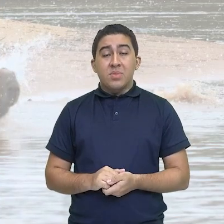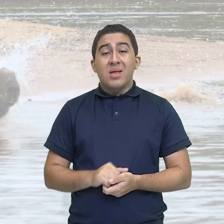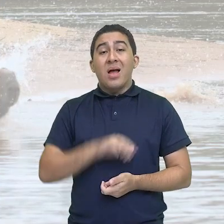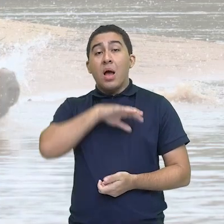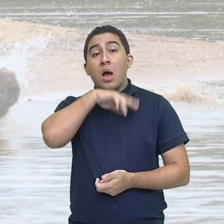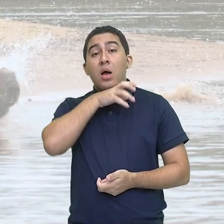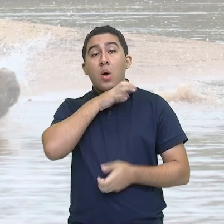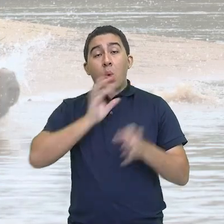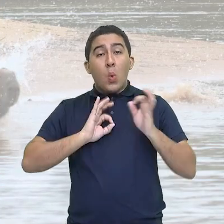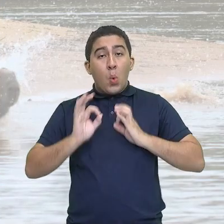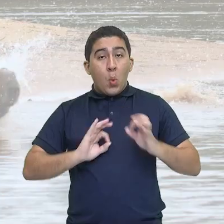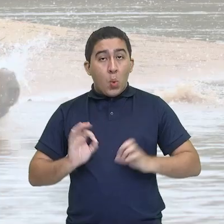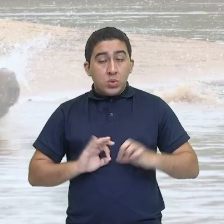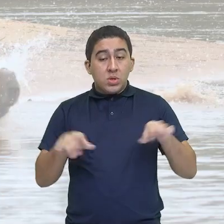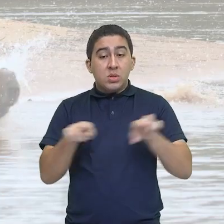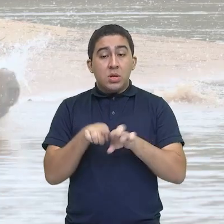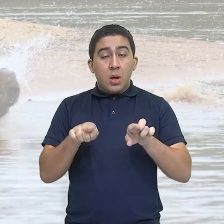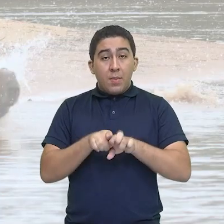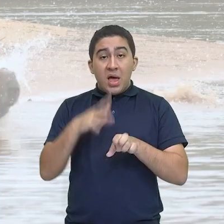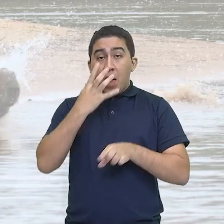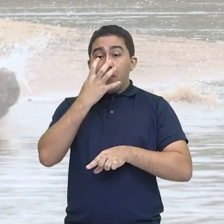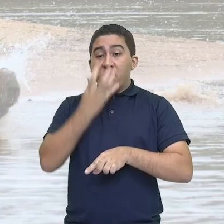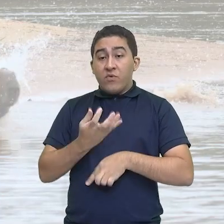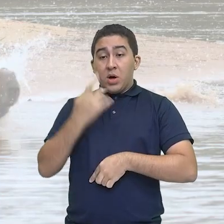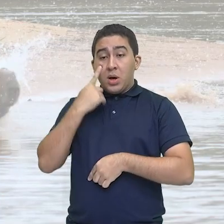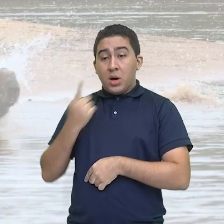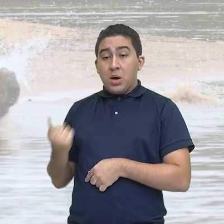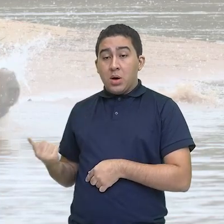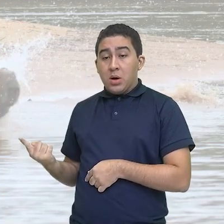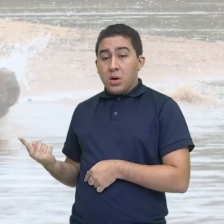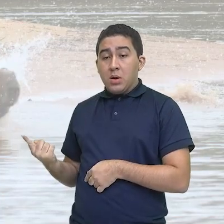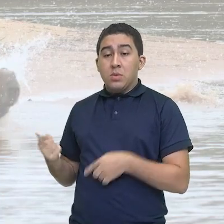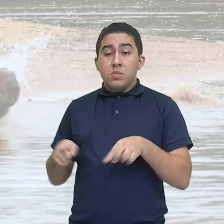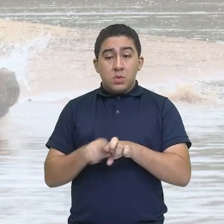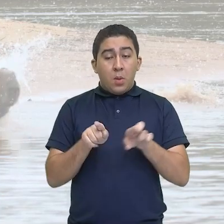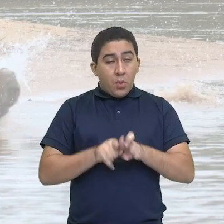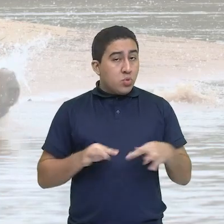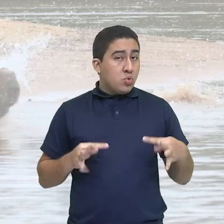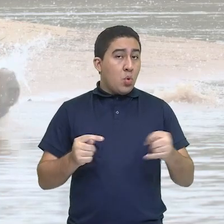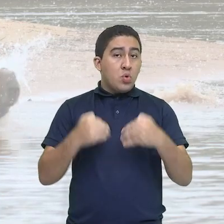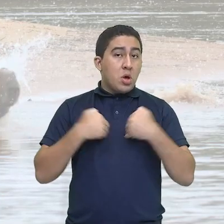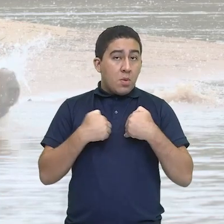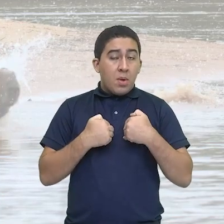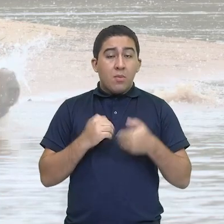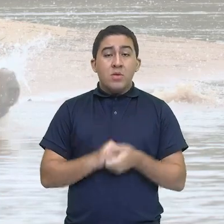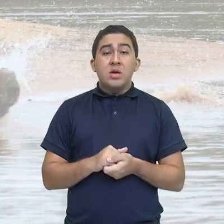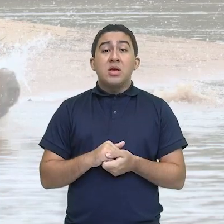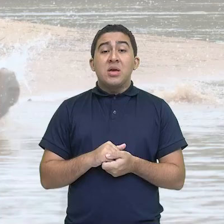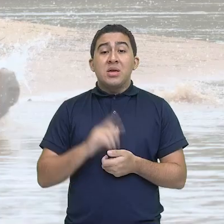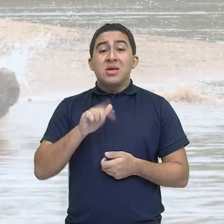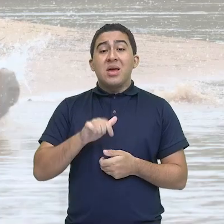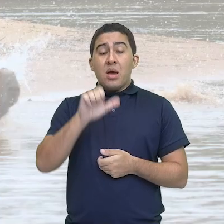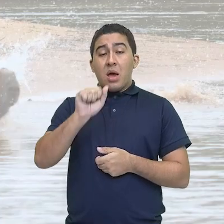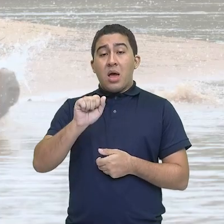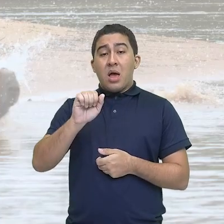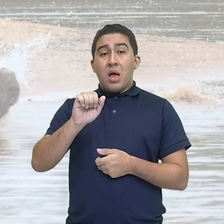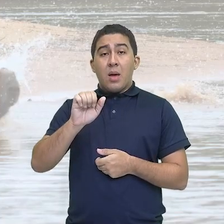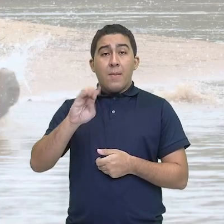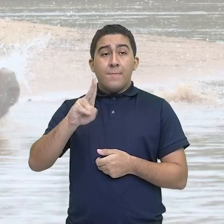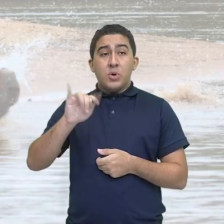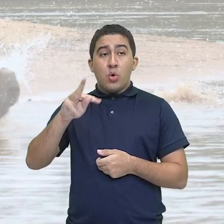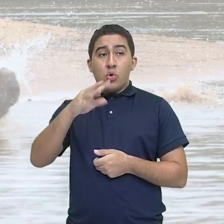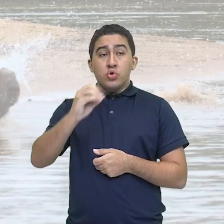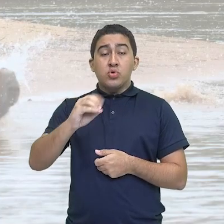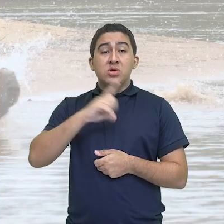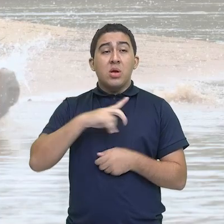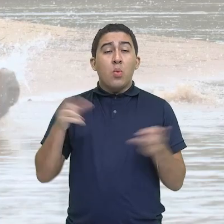onça, a capivara, os micro-organismos que estão aqui. E de componentes bióticos, tem esse ar aqui, ó, esse ar